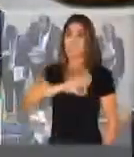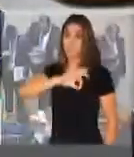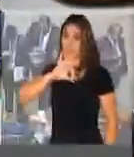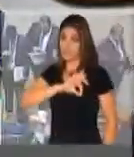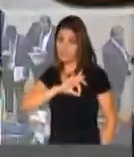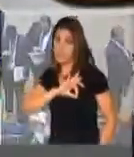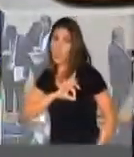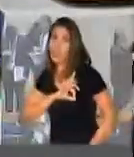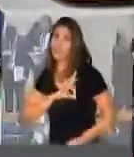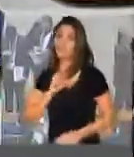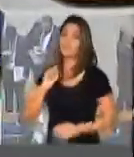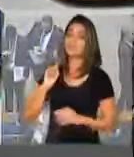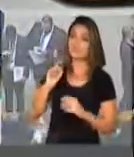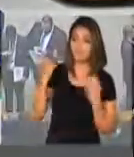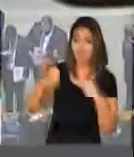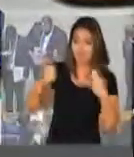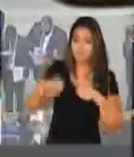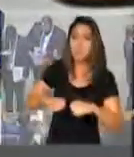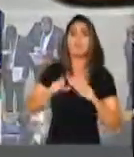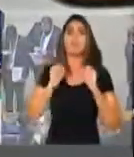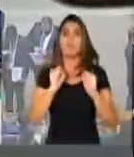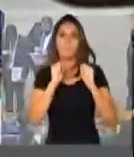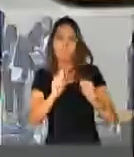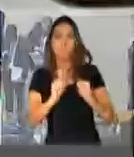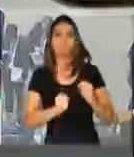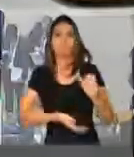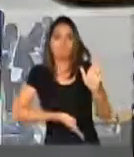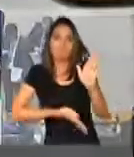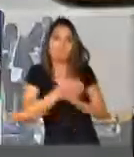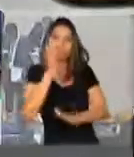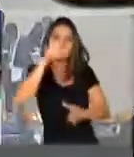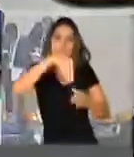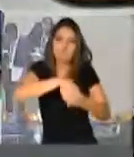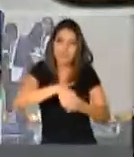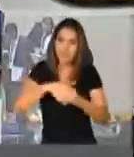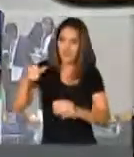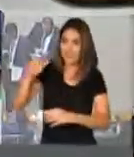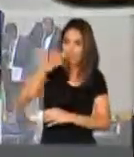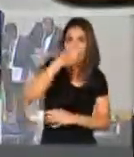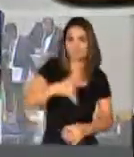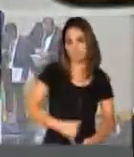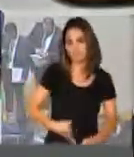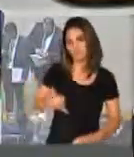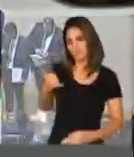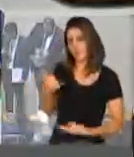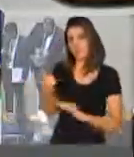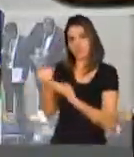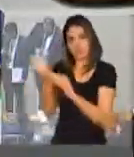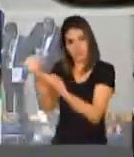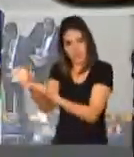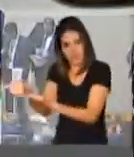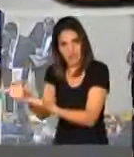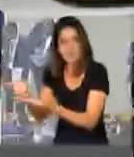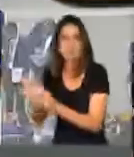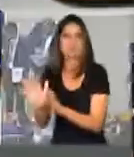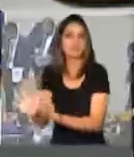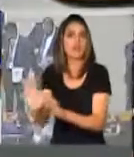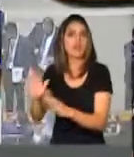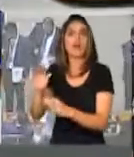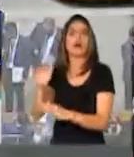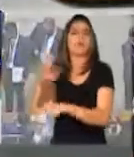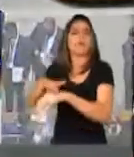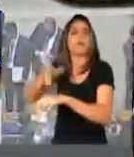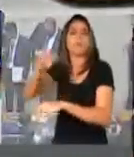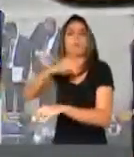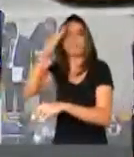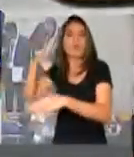a arma ou viajar com a arma, desde que ele entregue antes de entrar na aeronave e depois ele retira, como é adequado. Não tem nenhum sentido alguém